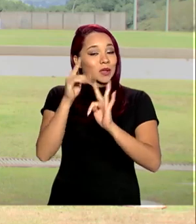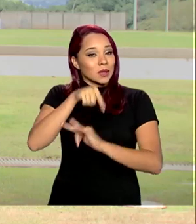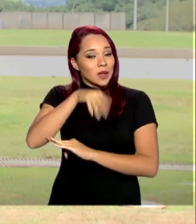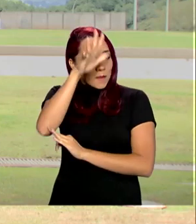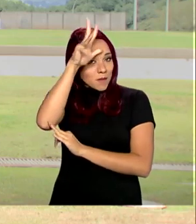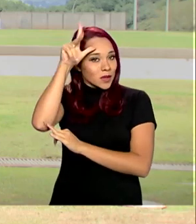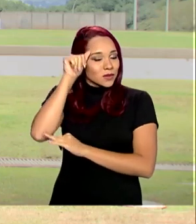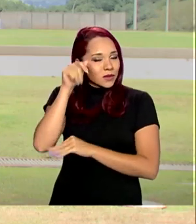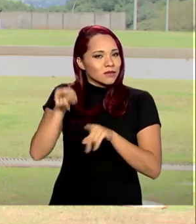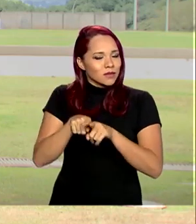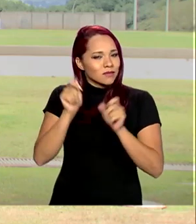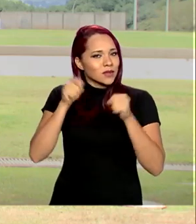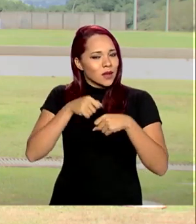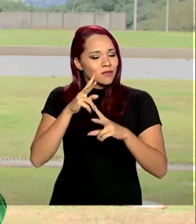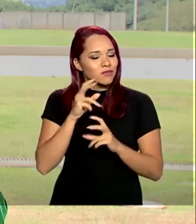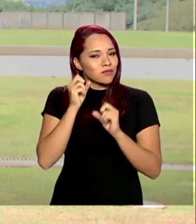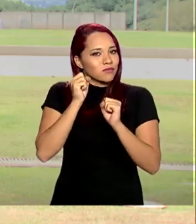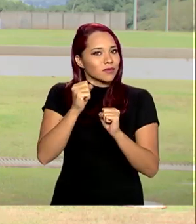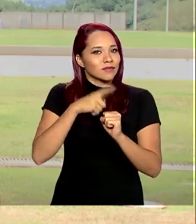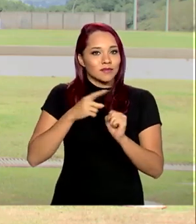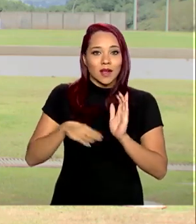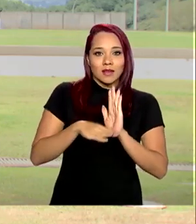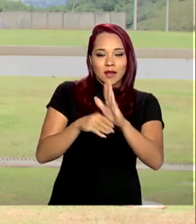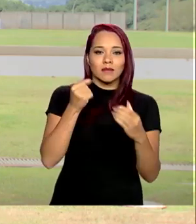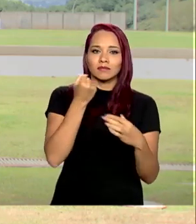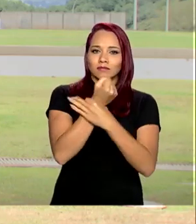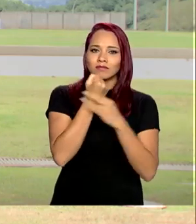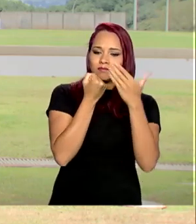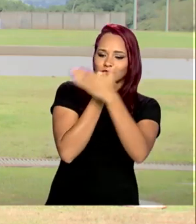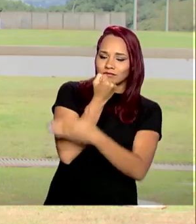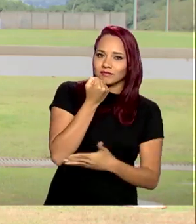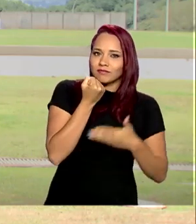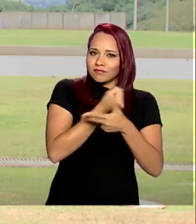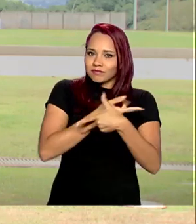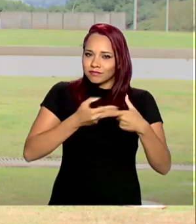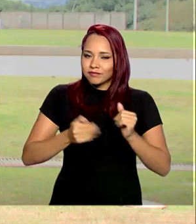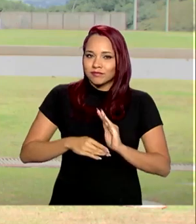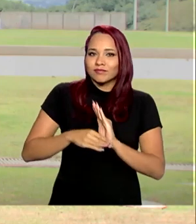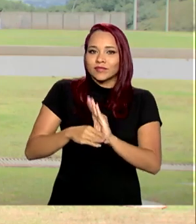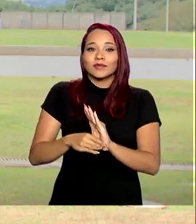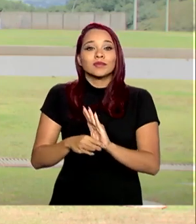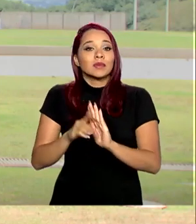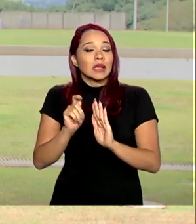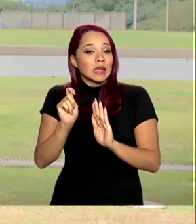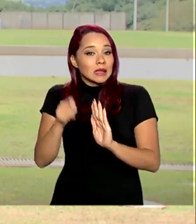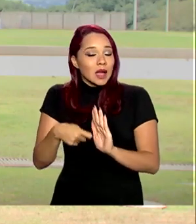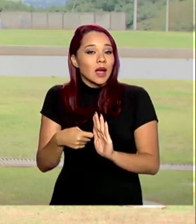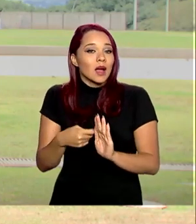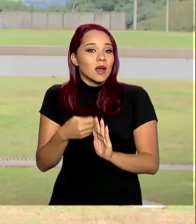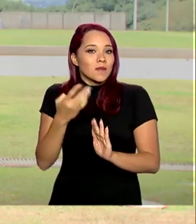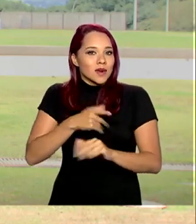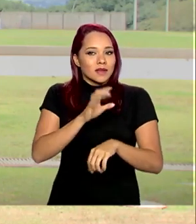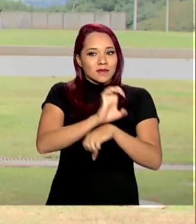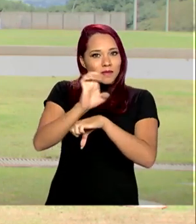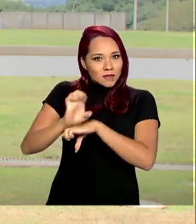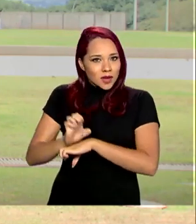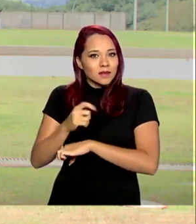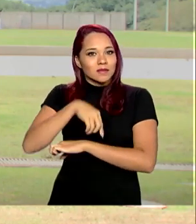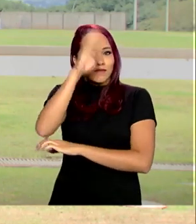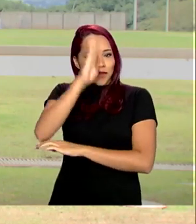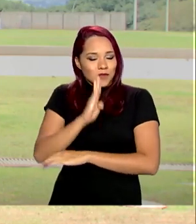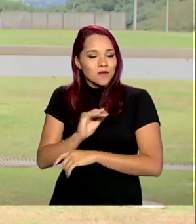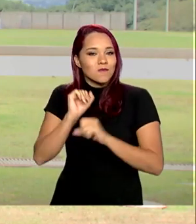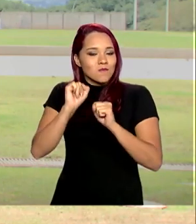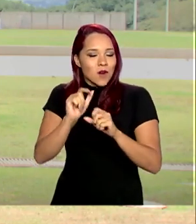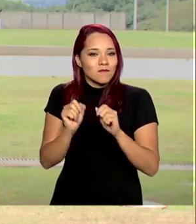Amazônia tem potencial para fornecer anticorpos e antígenos suficientes para que as empresas brasileiras